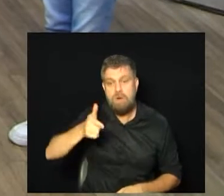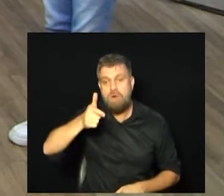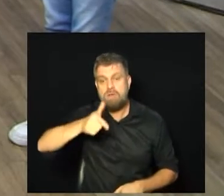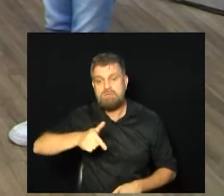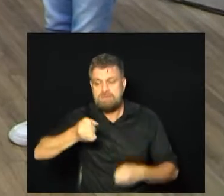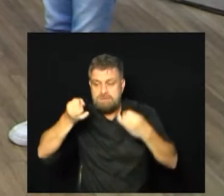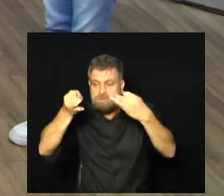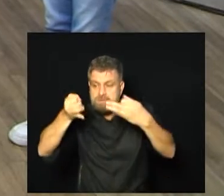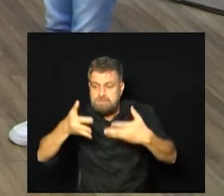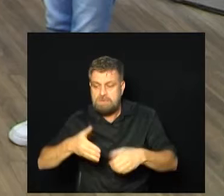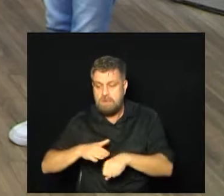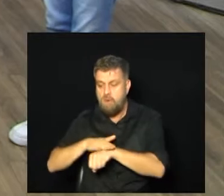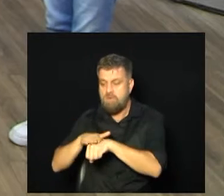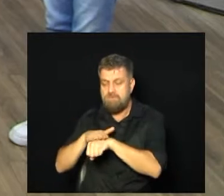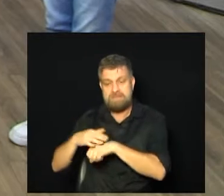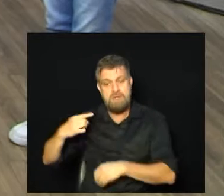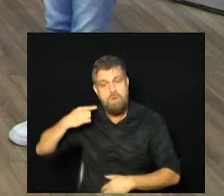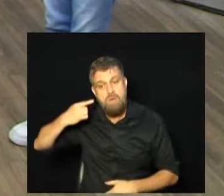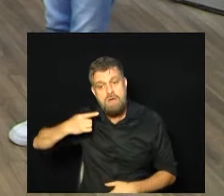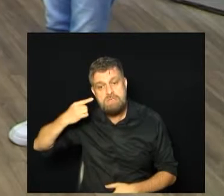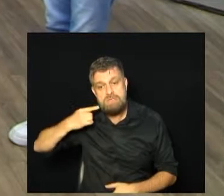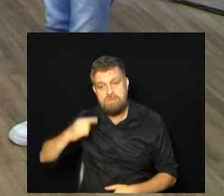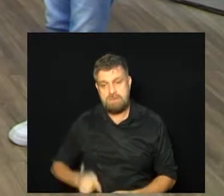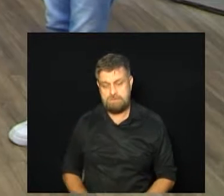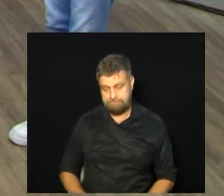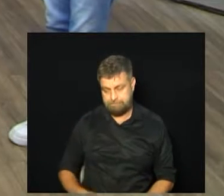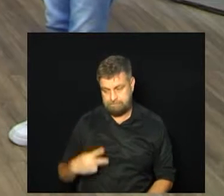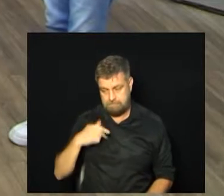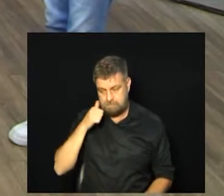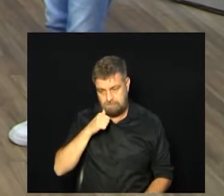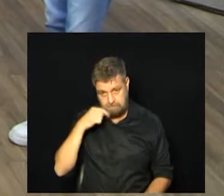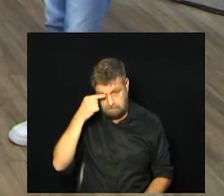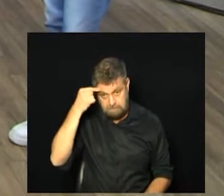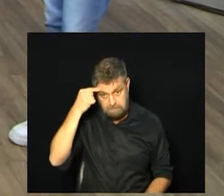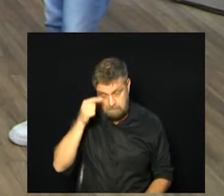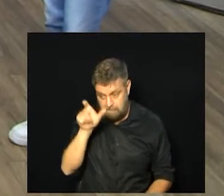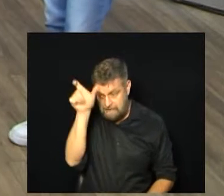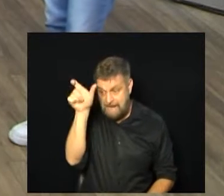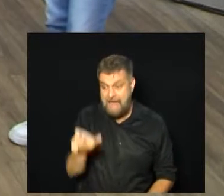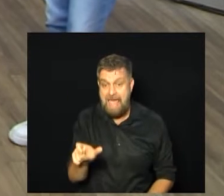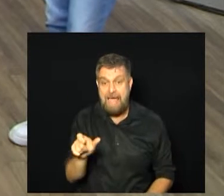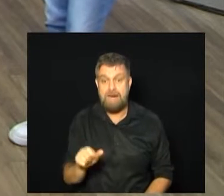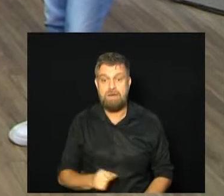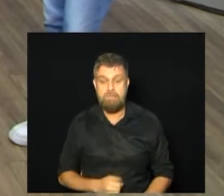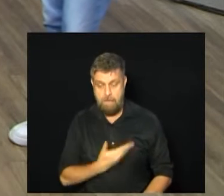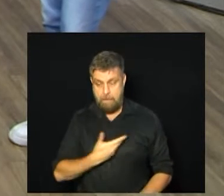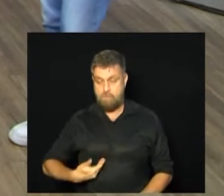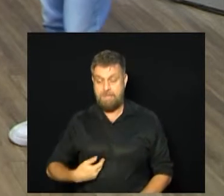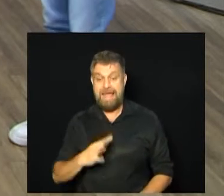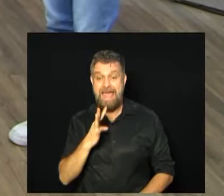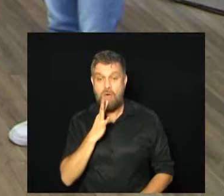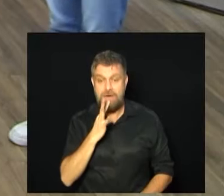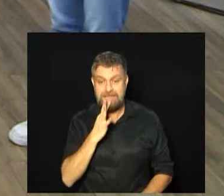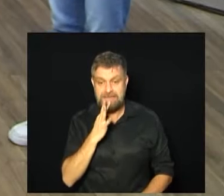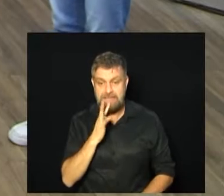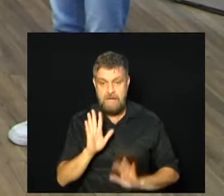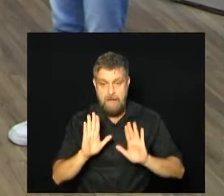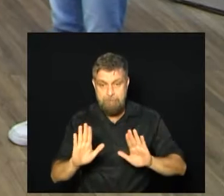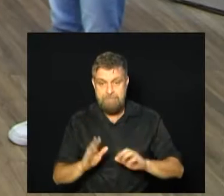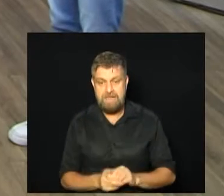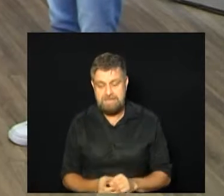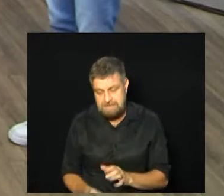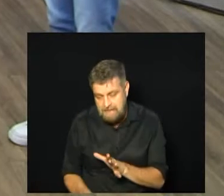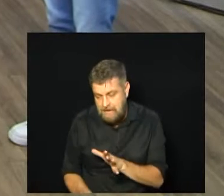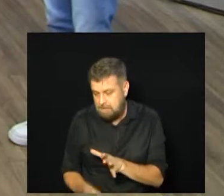falasse justamente com a doutora, como a vereadora mencionou, ela é uma pessoa pública, mas isso acontece,